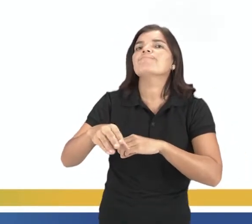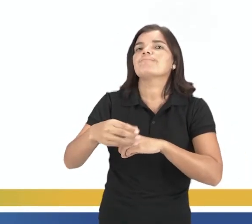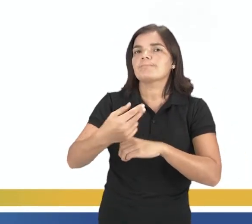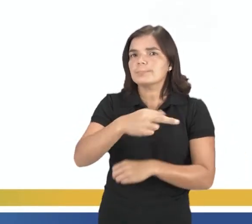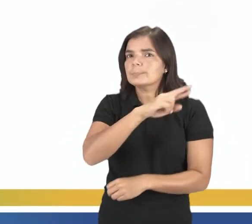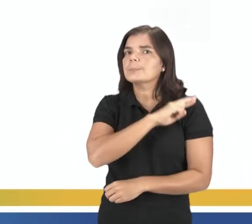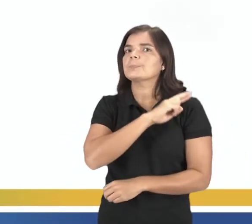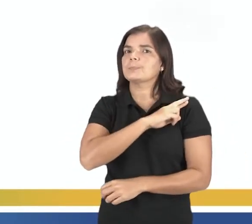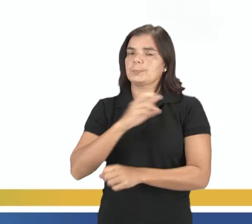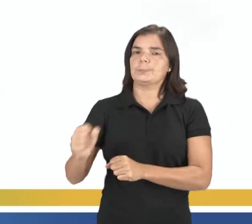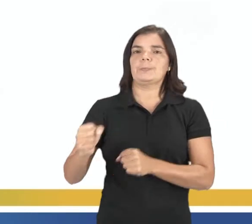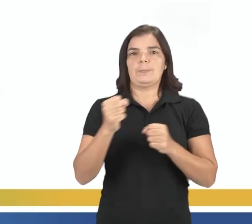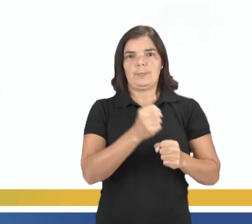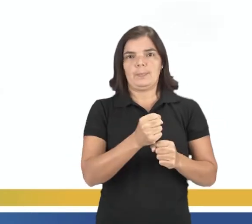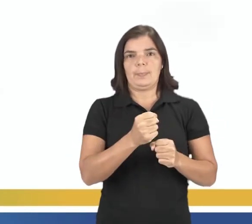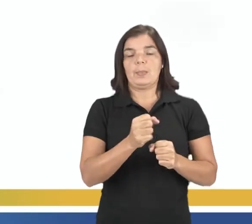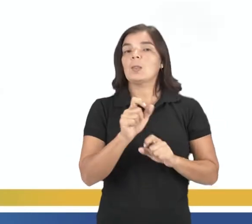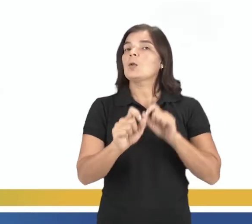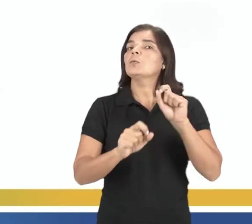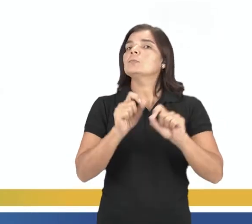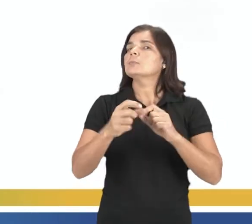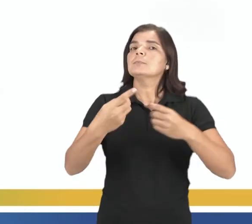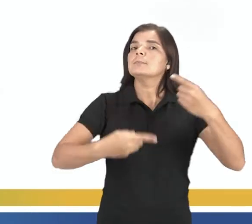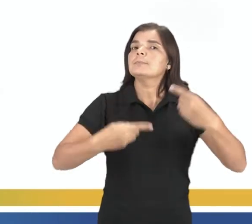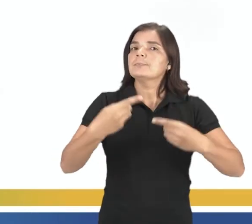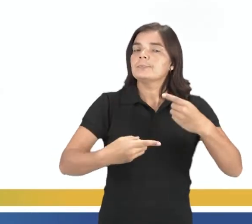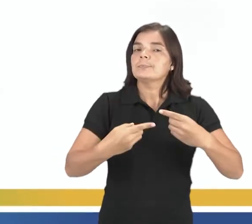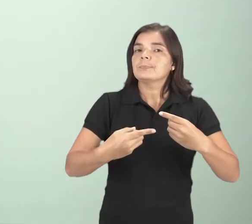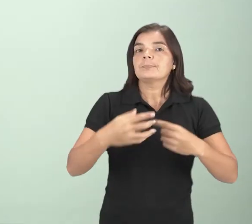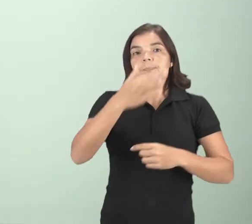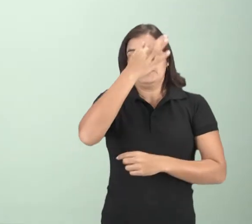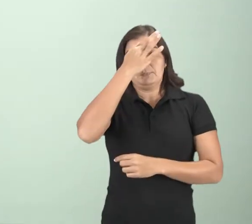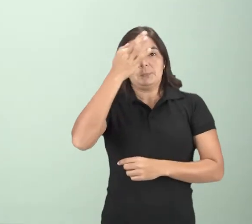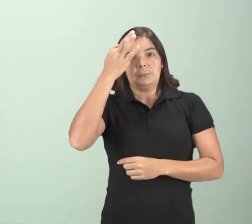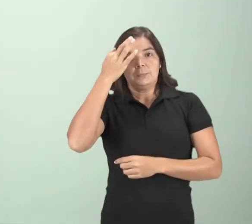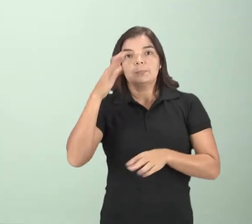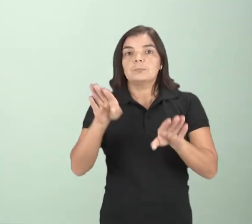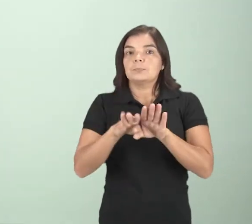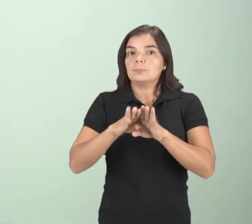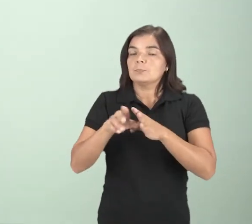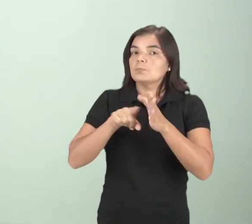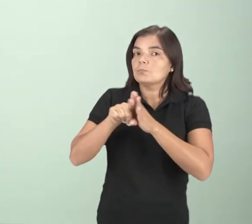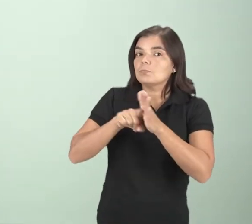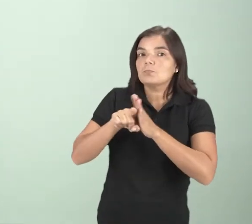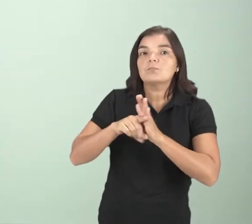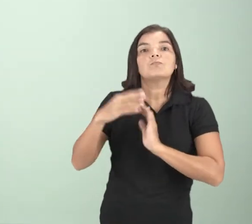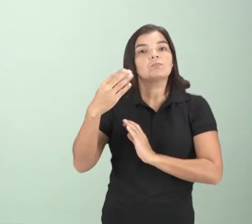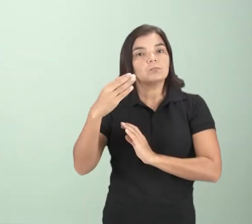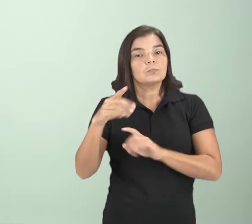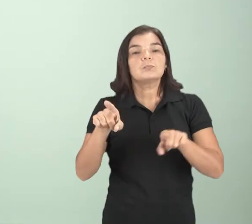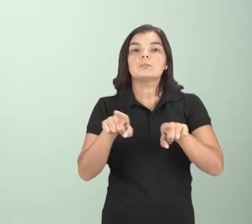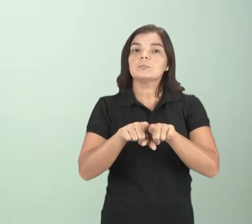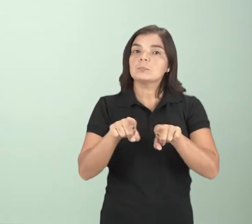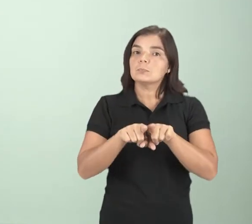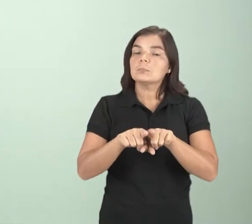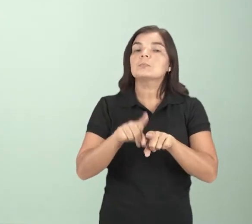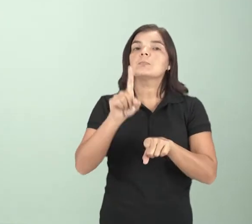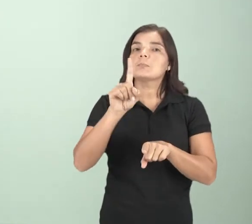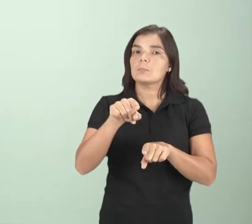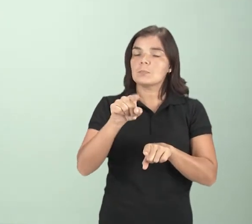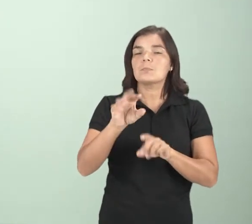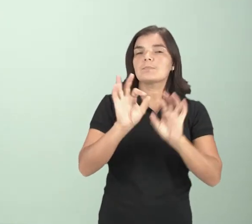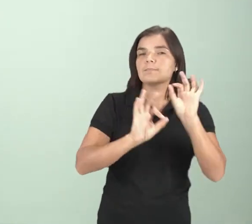e exercício do poder. Então, o que é a política? Tanto na filosofia quanto na ciência mesmo. Então, ela é